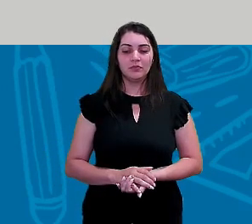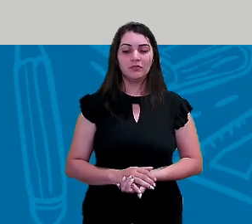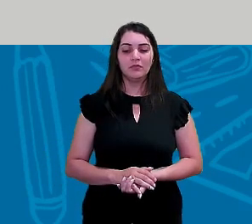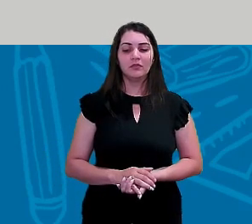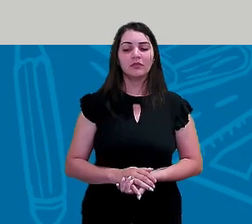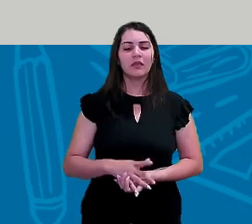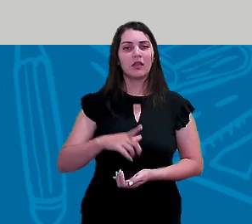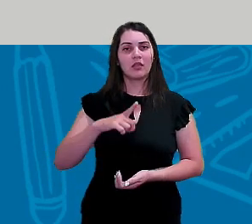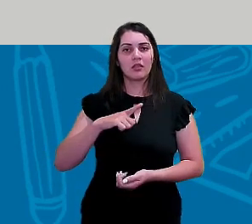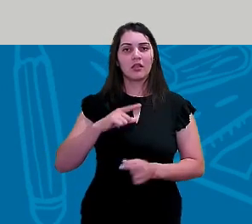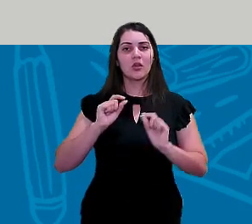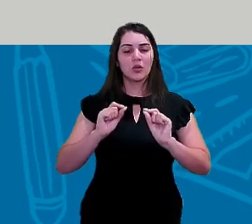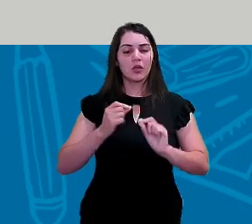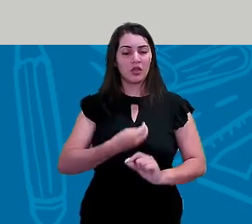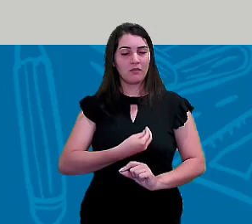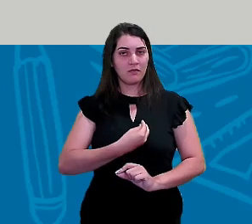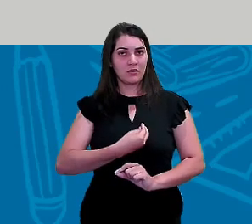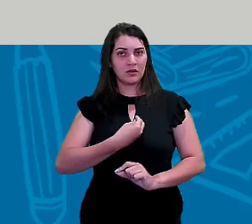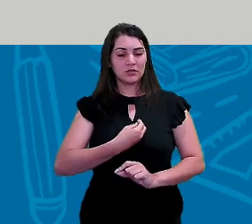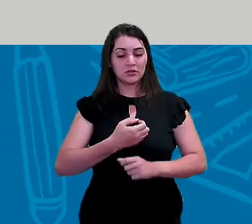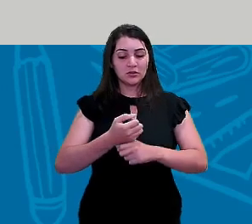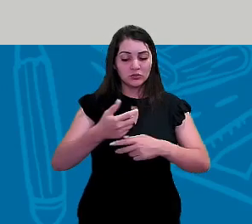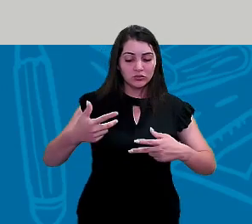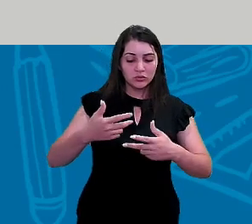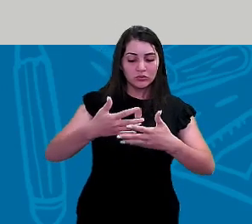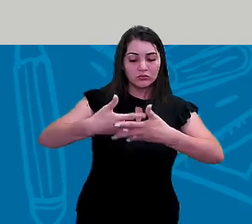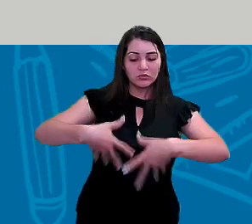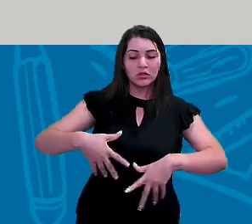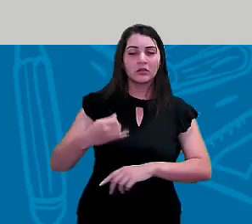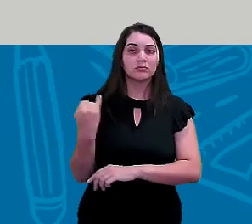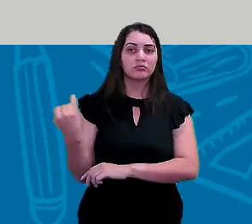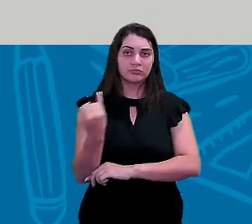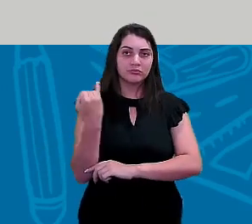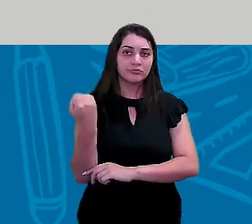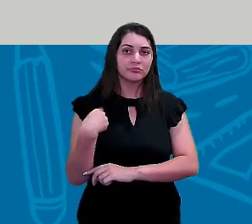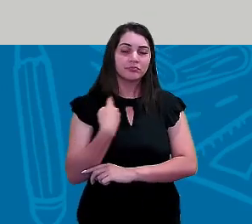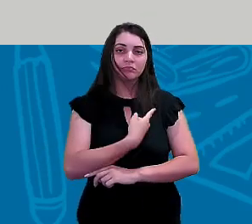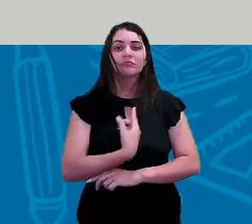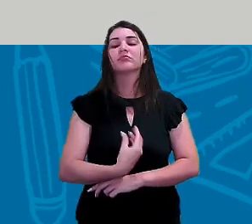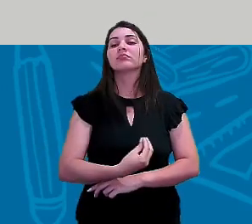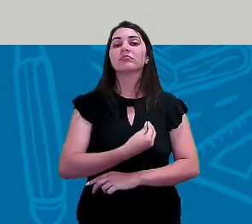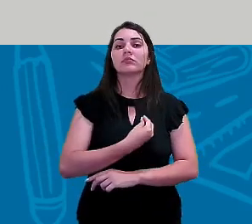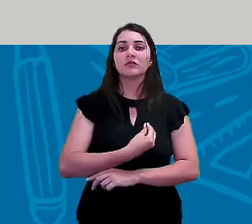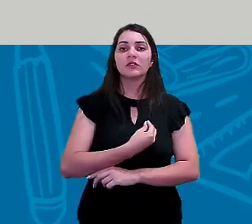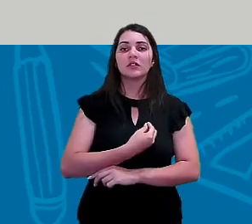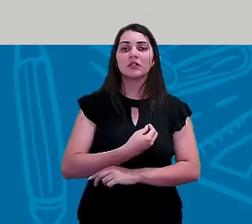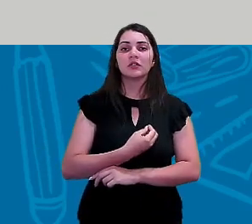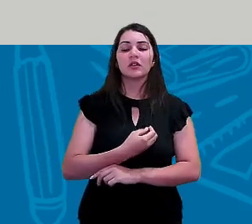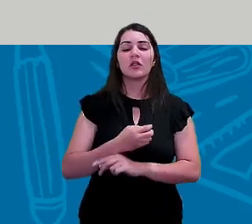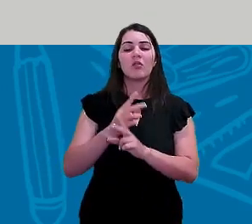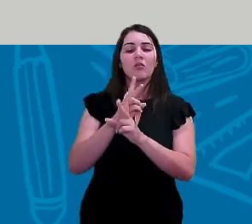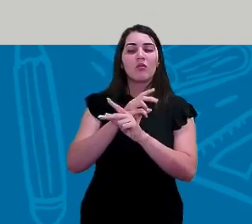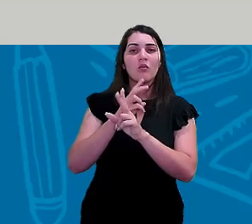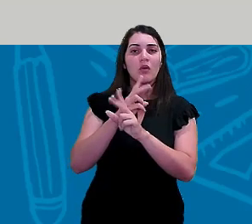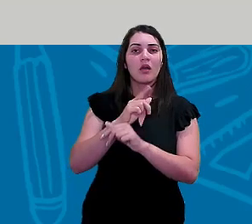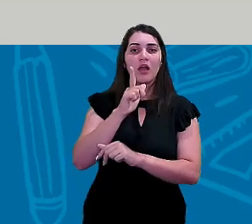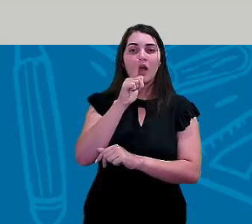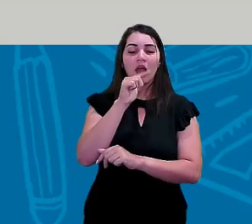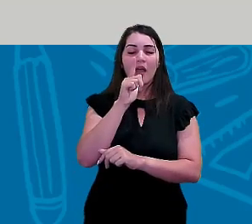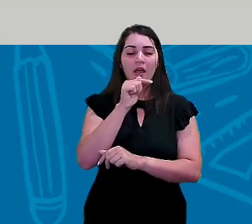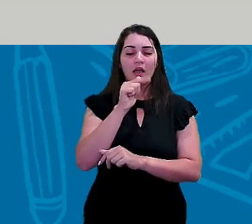A existência dos recursos naturais é essencial para a nossa vida. O ar, a água,